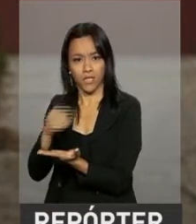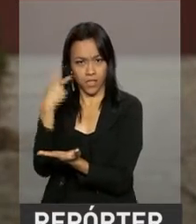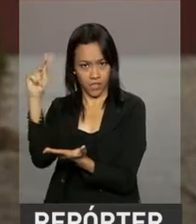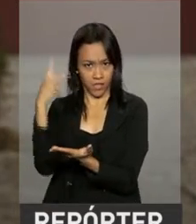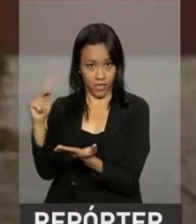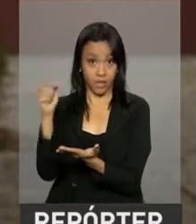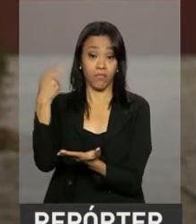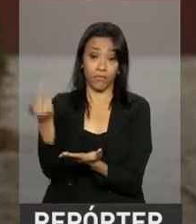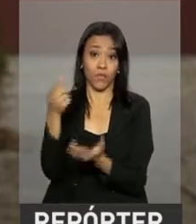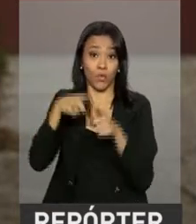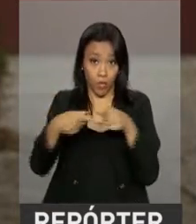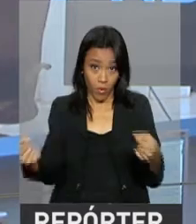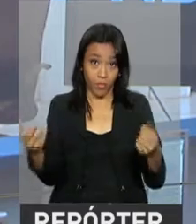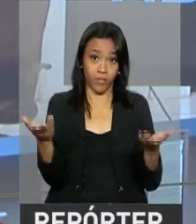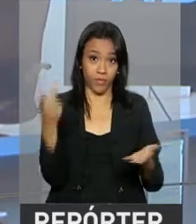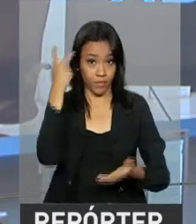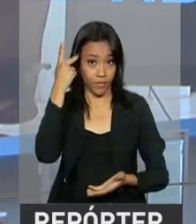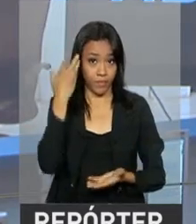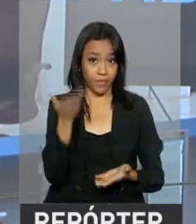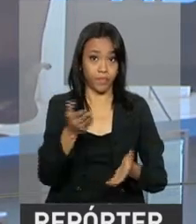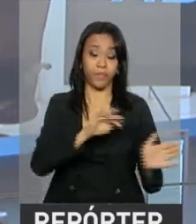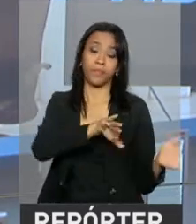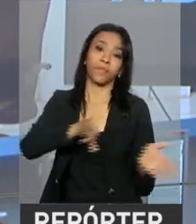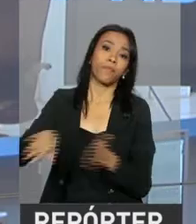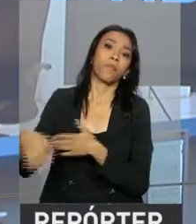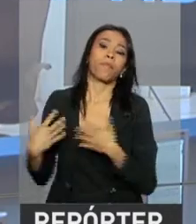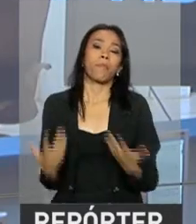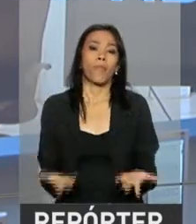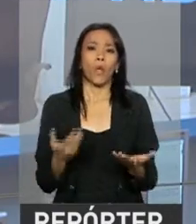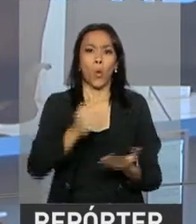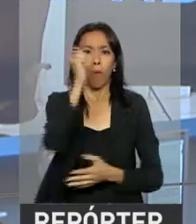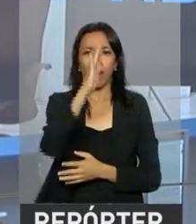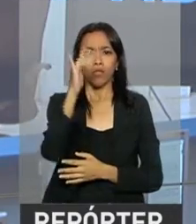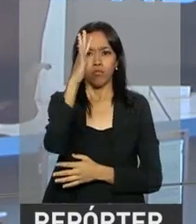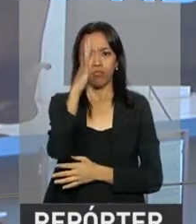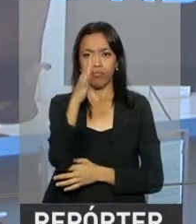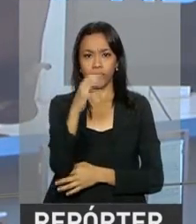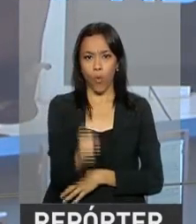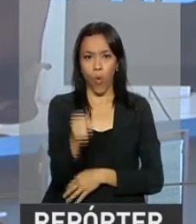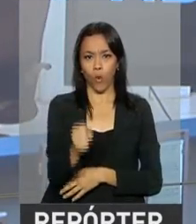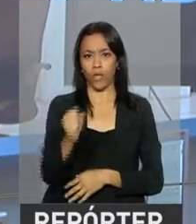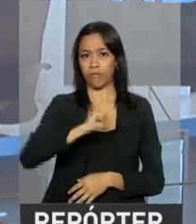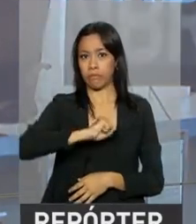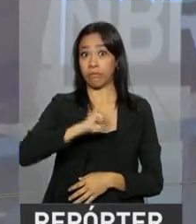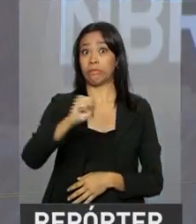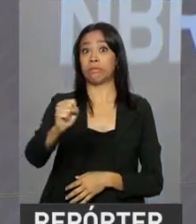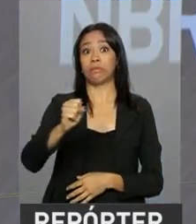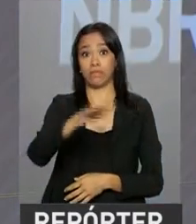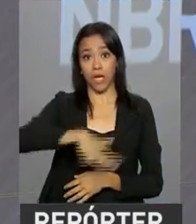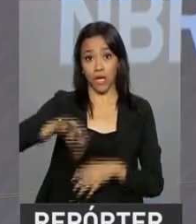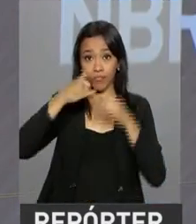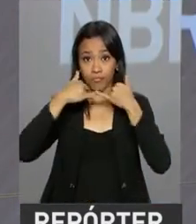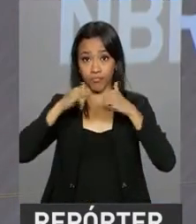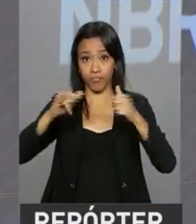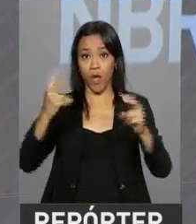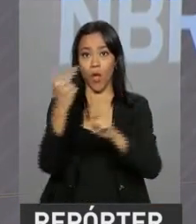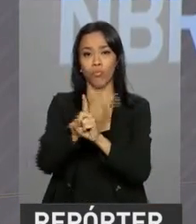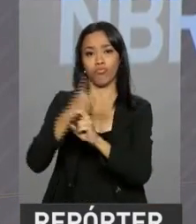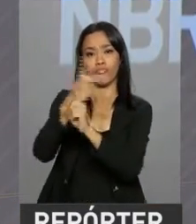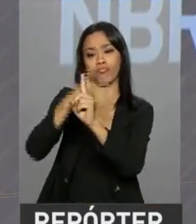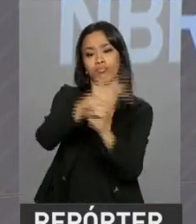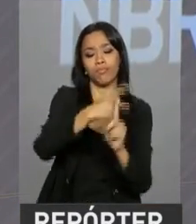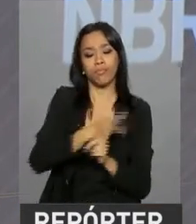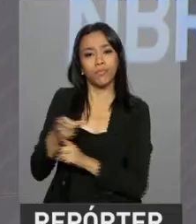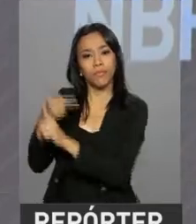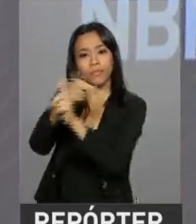paulo leonardo meira e o brasil 8º no ranking mundial em geração de energia eólica produzida a partir do